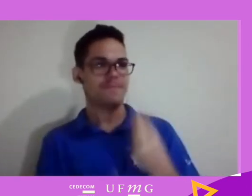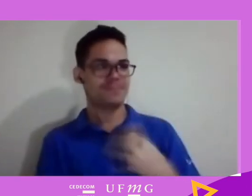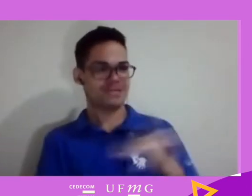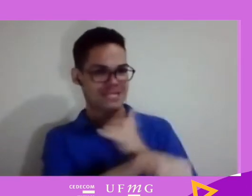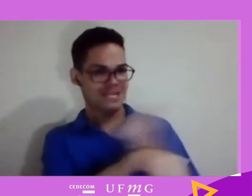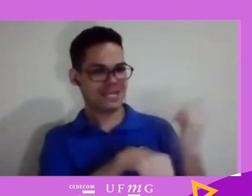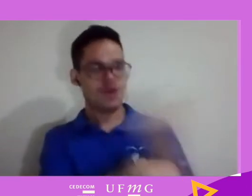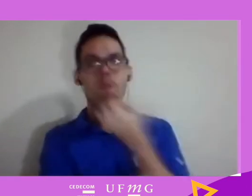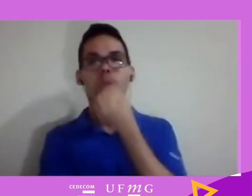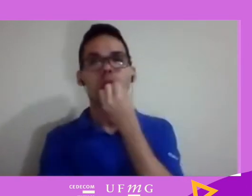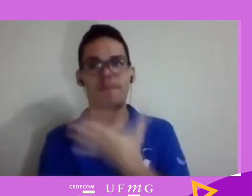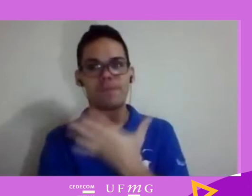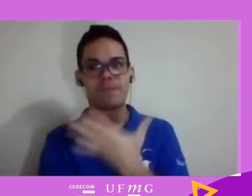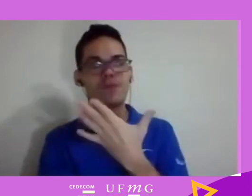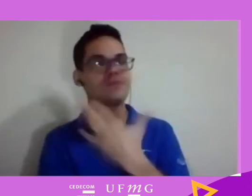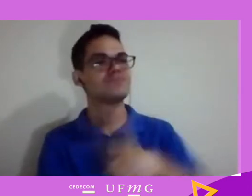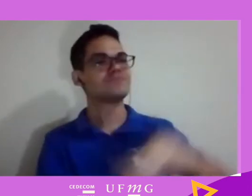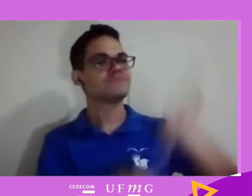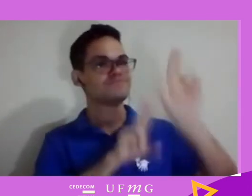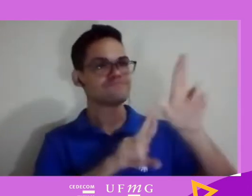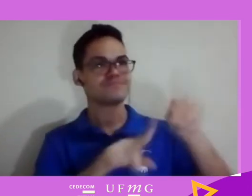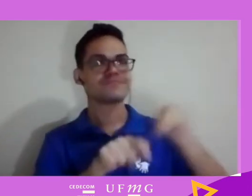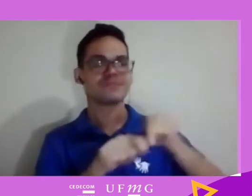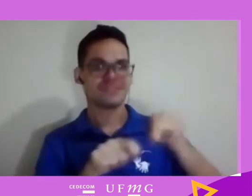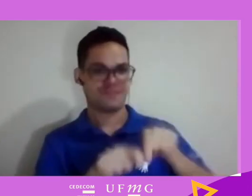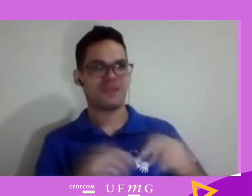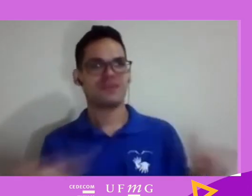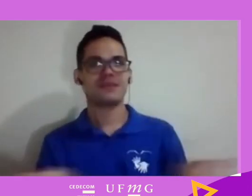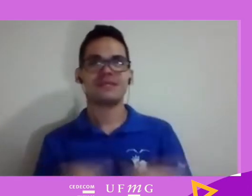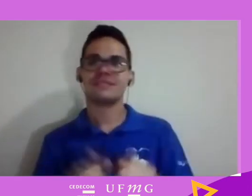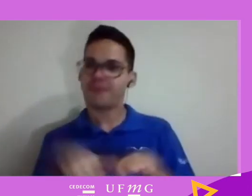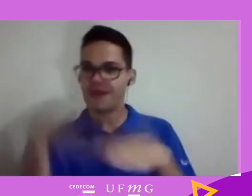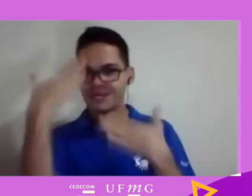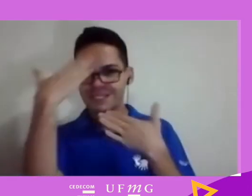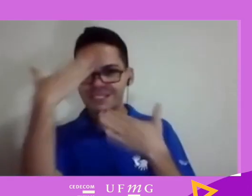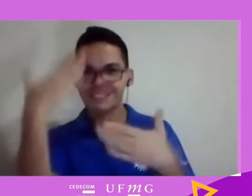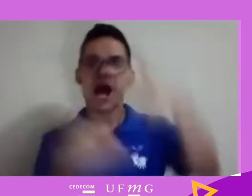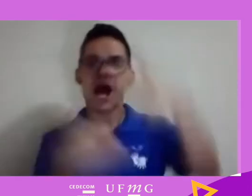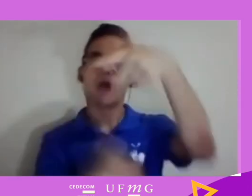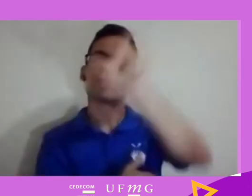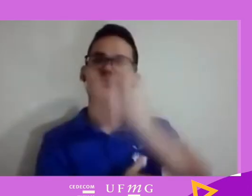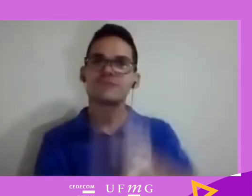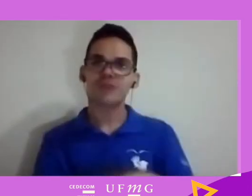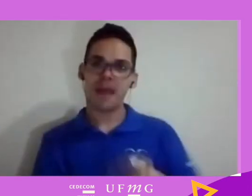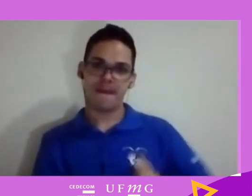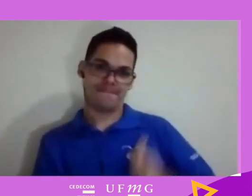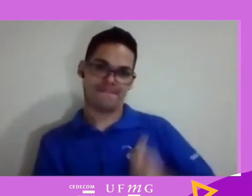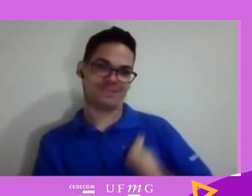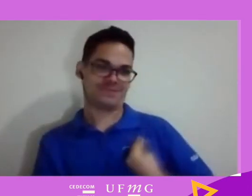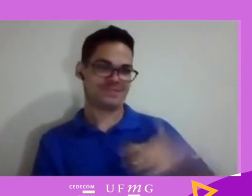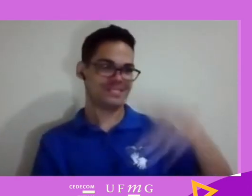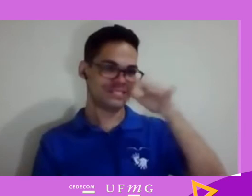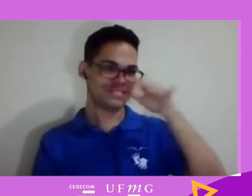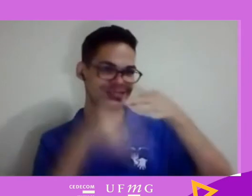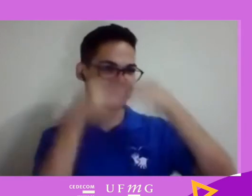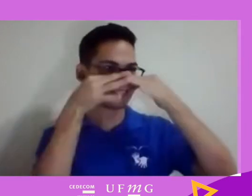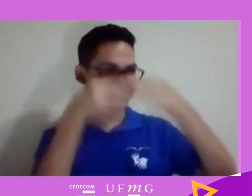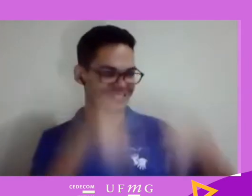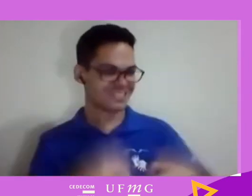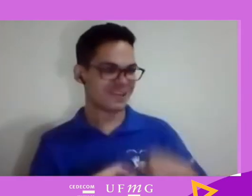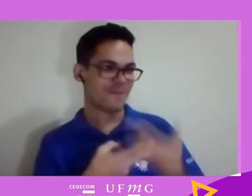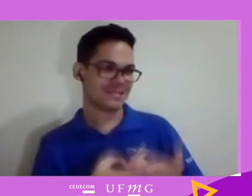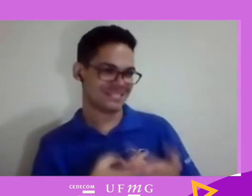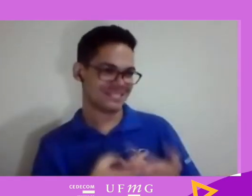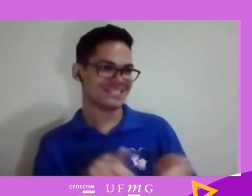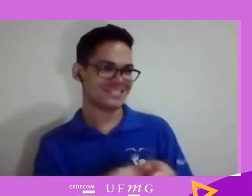pela condução que você fez, e agradecer a todo mundo que participou pela paciência e atenção. Foi ótimo. Obrigada pelo